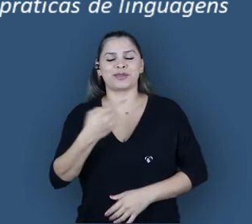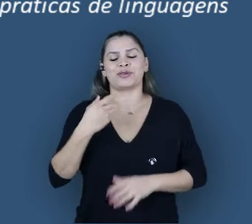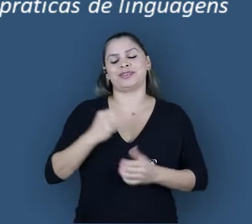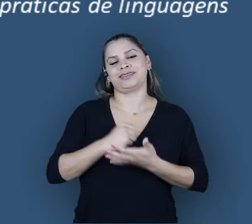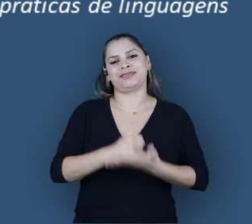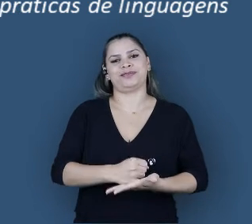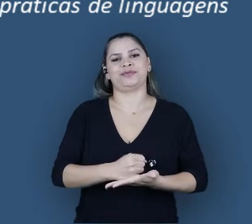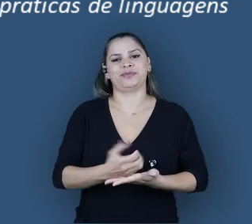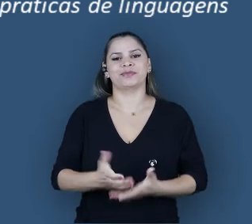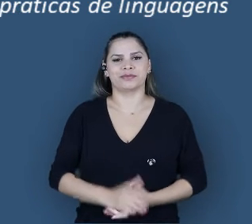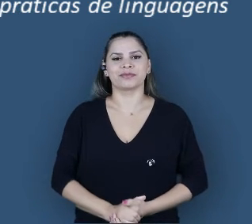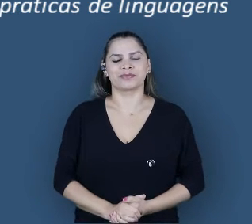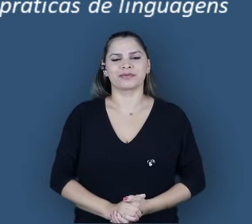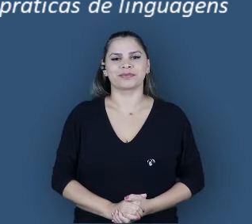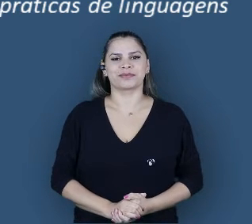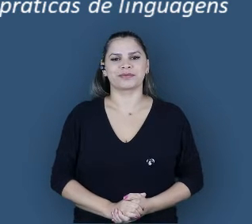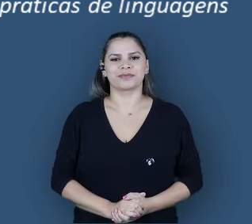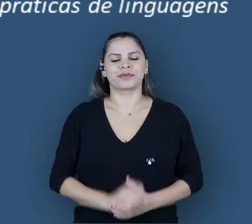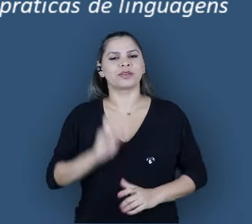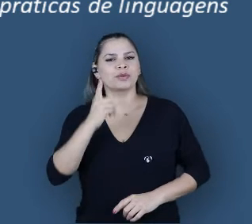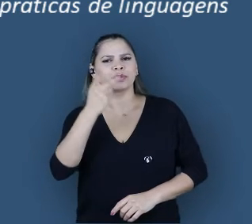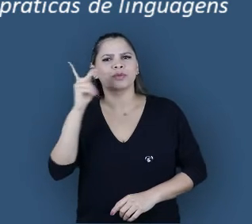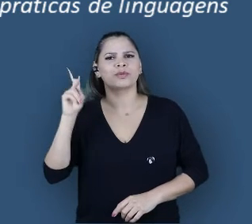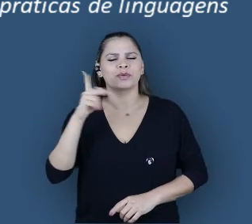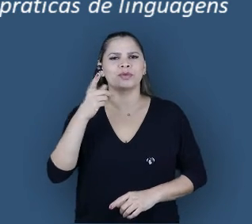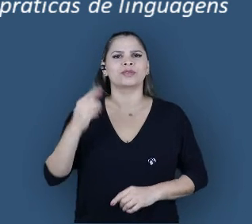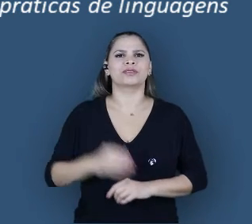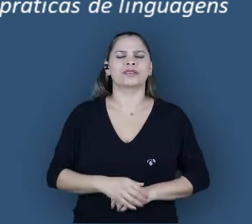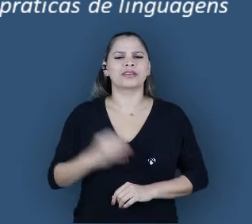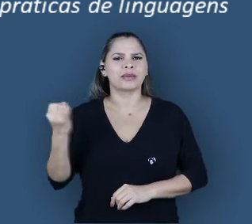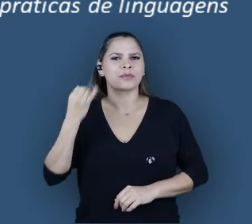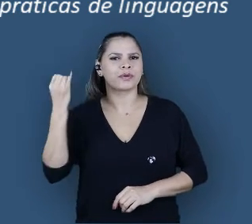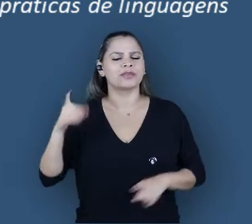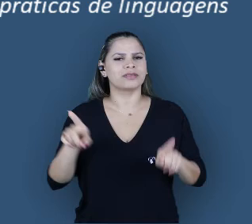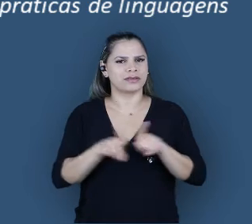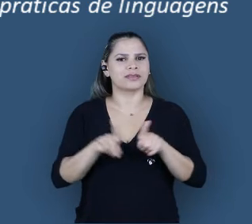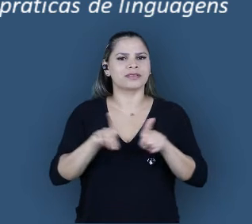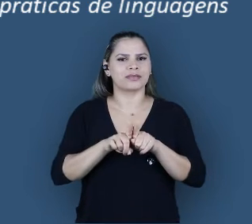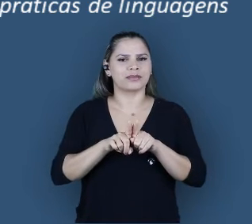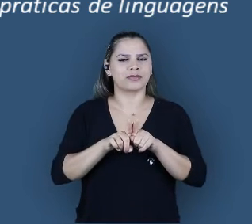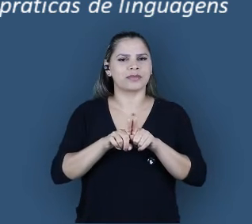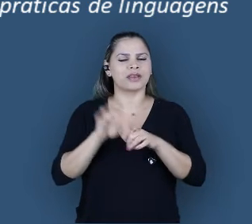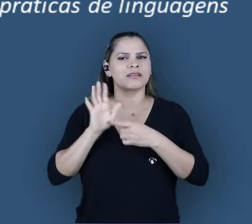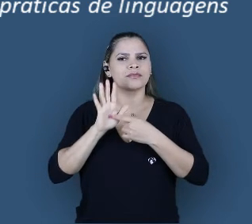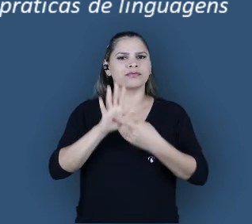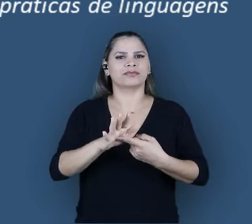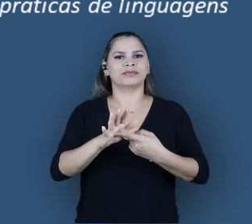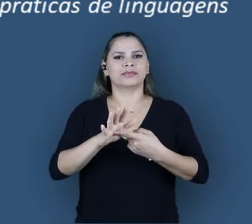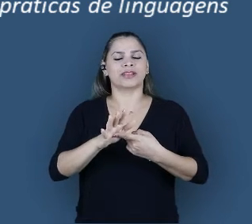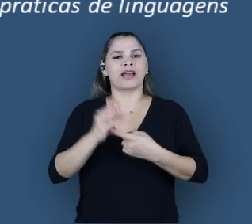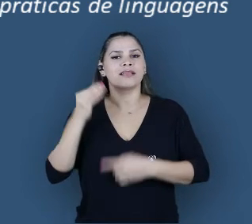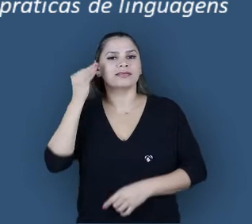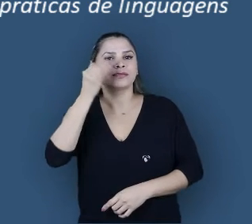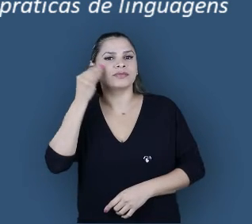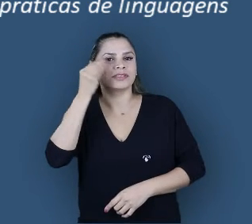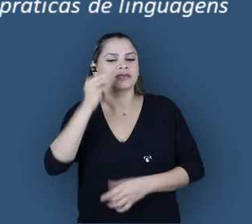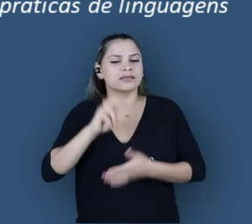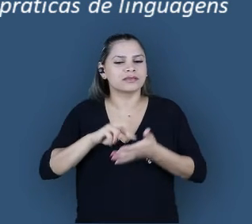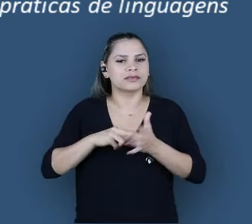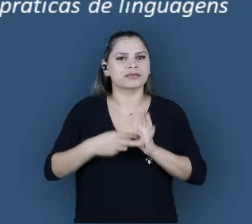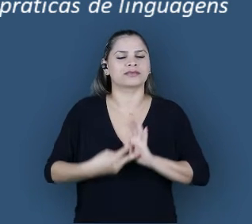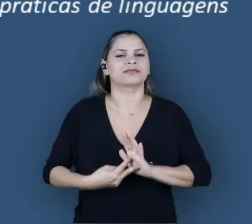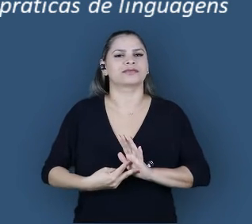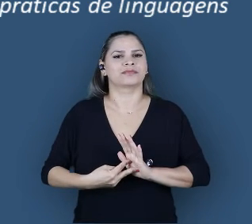os outros componentes precisam dessa ajuda, vamos dizer assim, né? Precisam dessa nossa grande colaboração. Então, outro